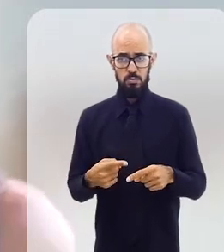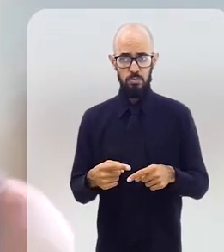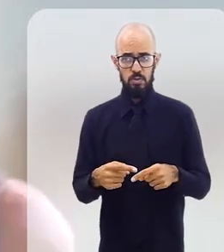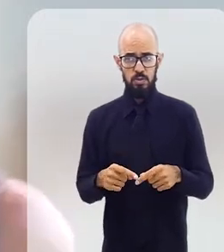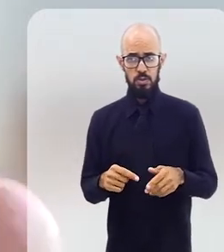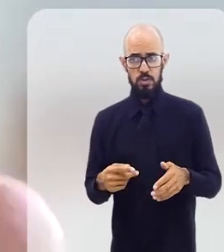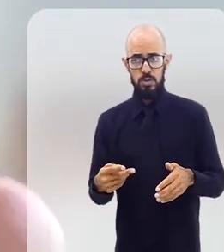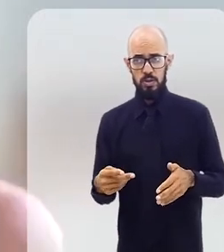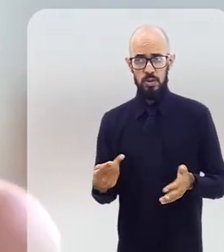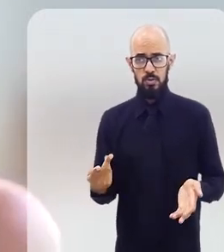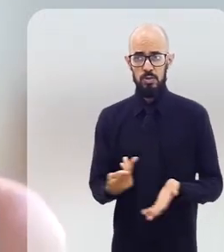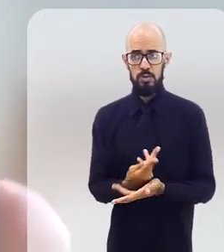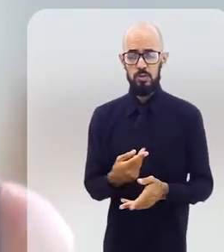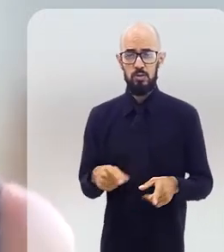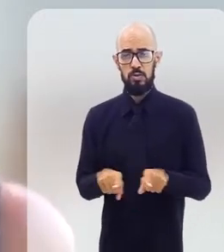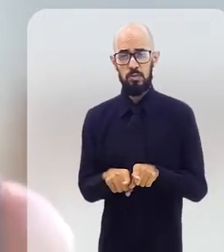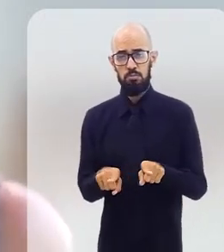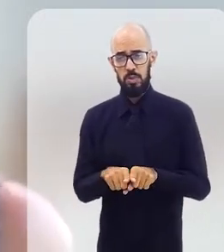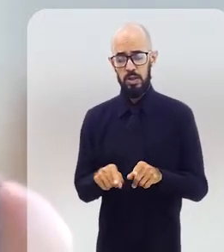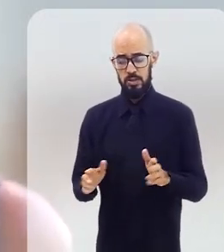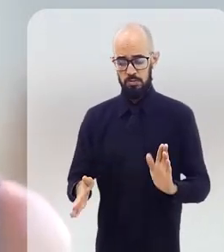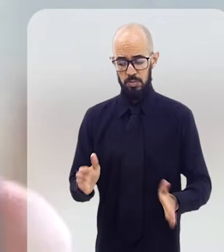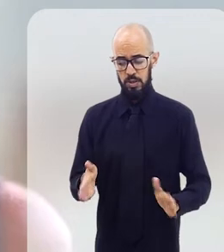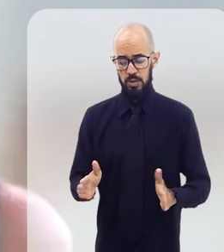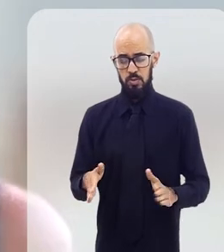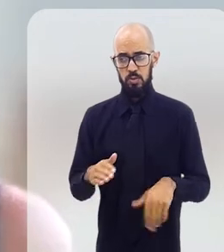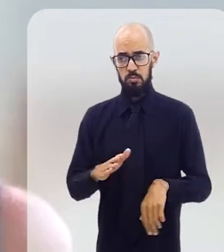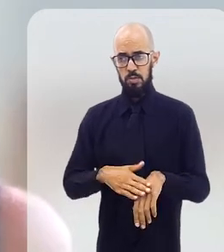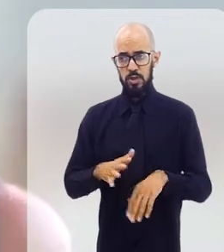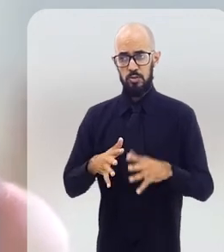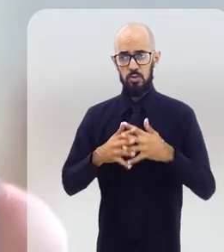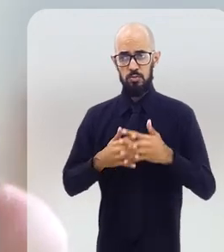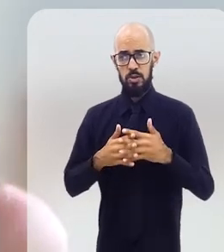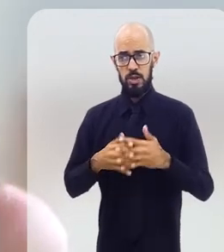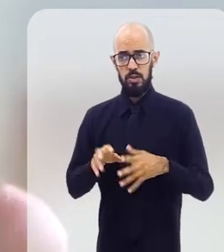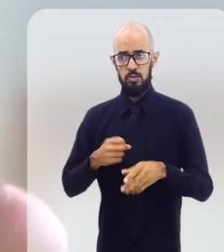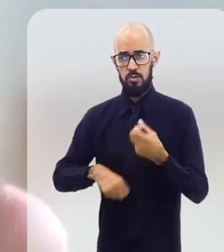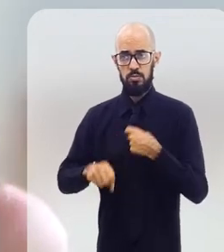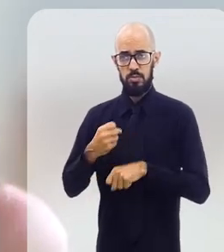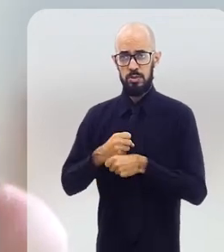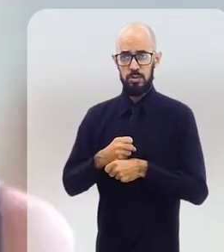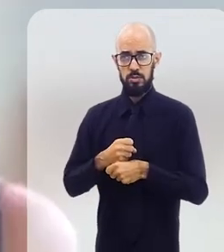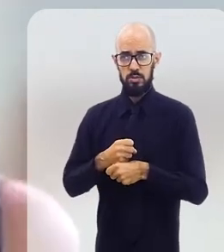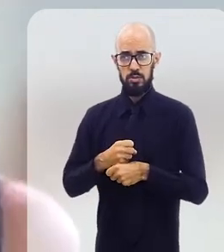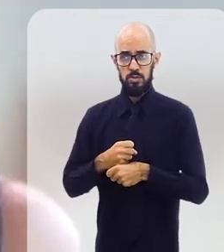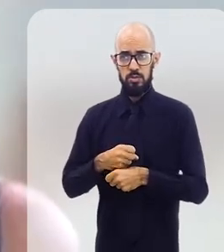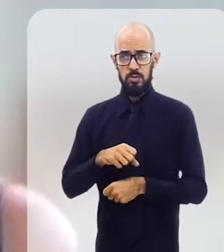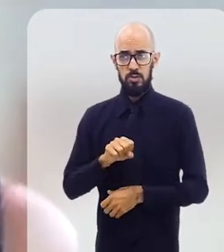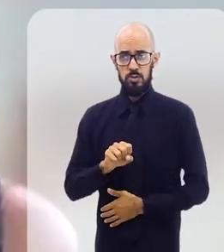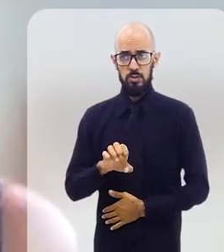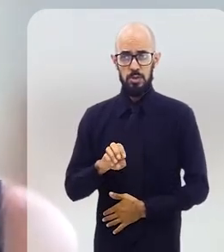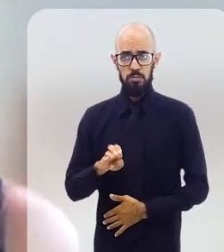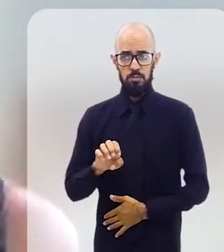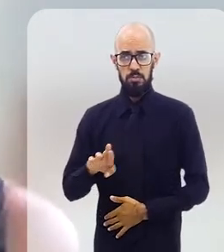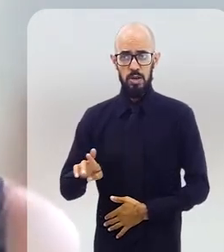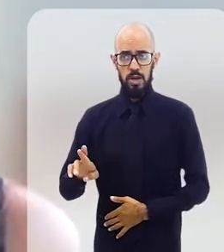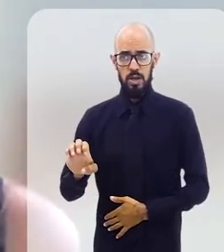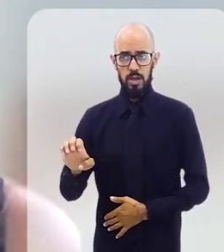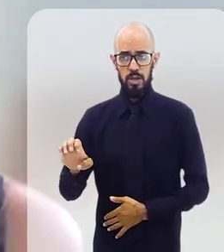depois, passado aí esse período mais crítico, né, do início do ano passado? O Sebrae